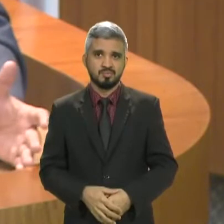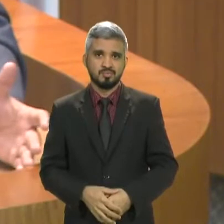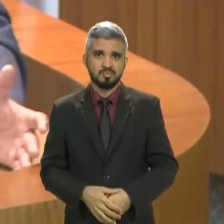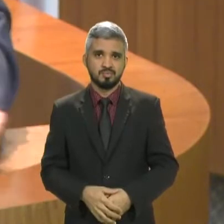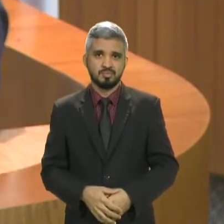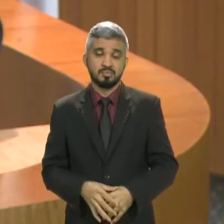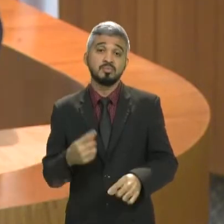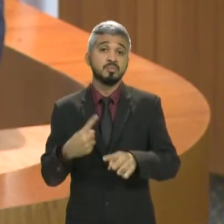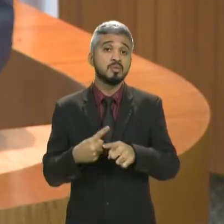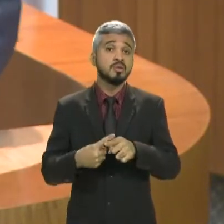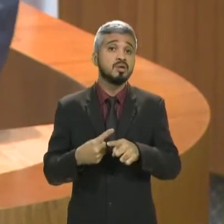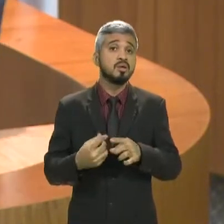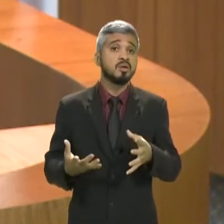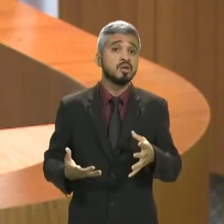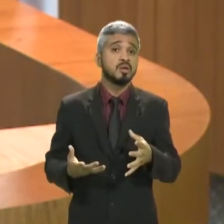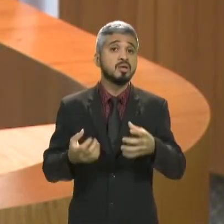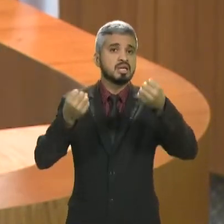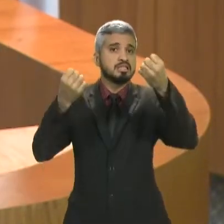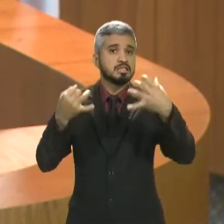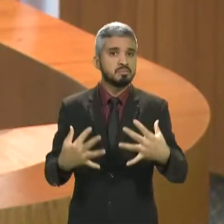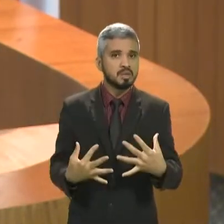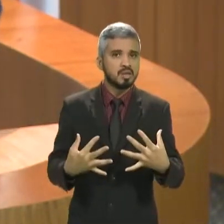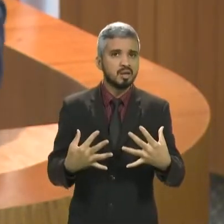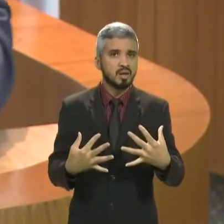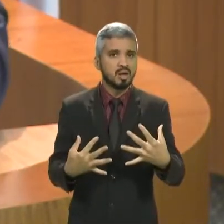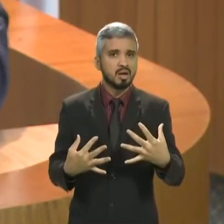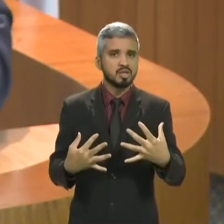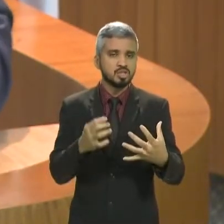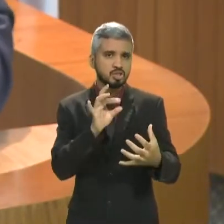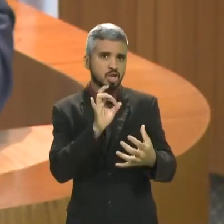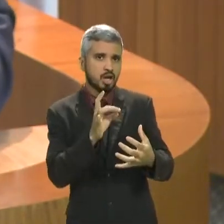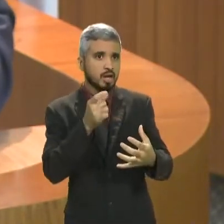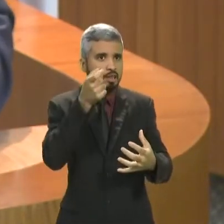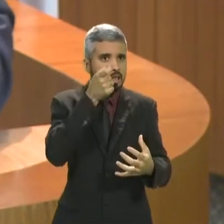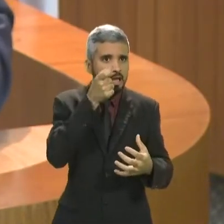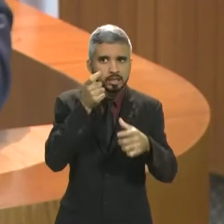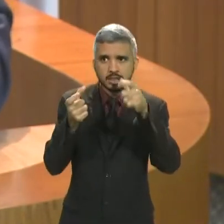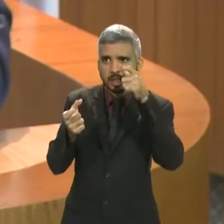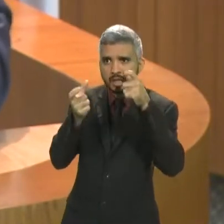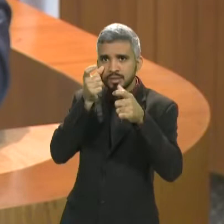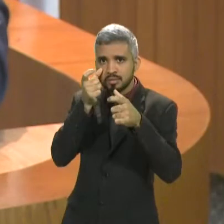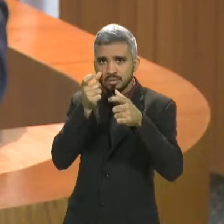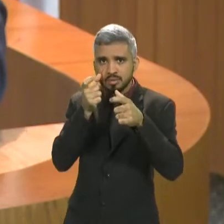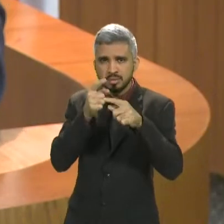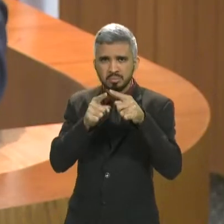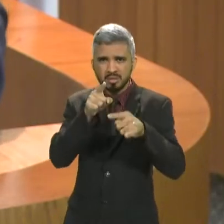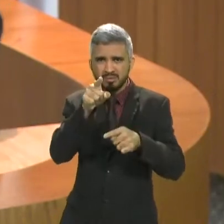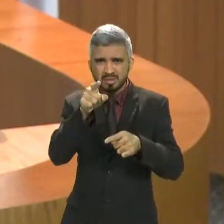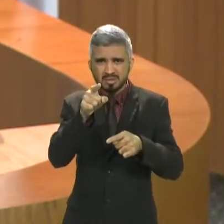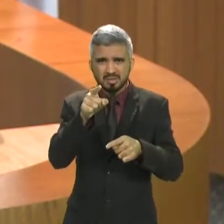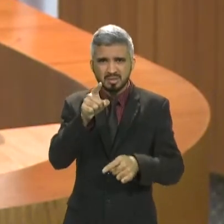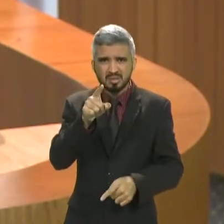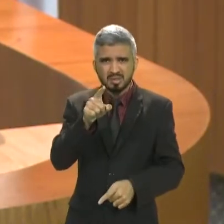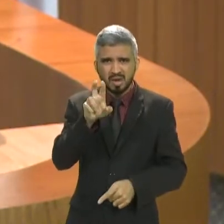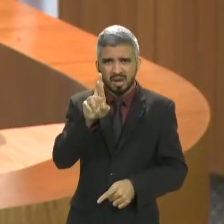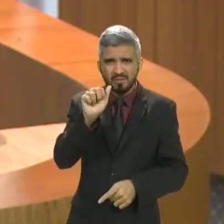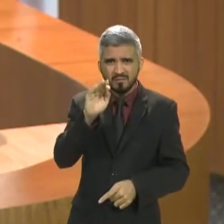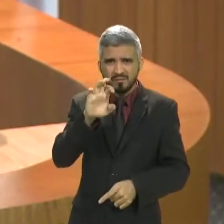quê? Se fala em briga de interesses aqui, e de uma hora para outra, eu vejo Vossa Excelência negar o direito de